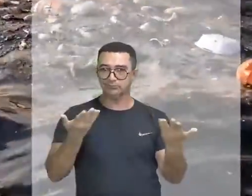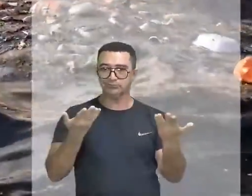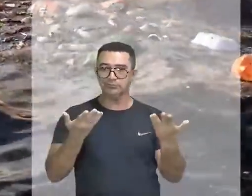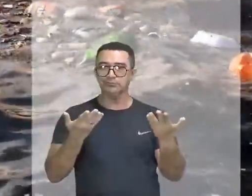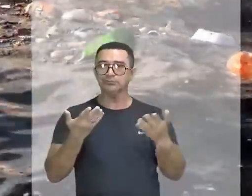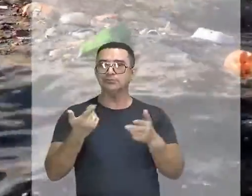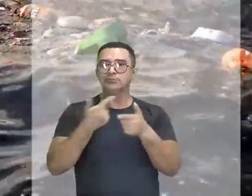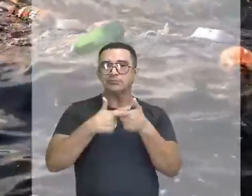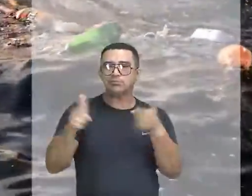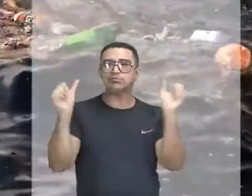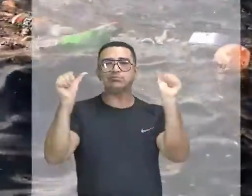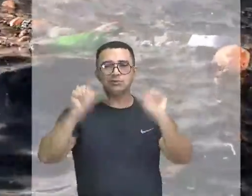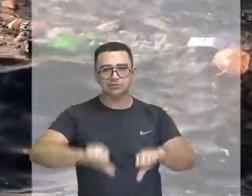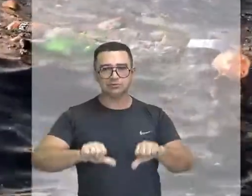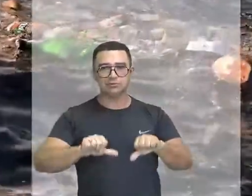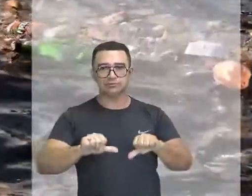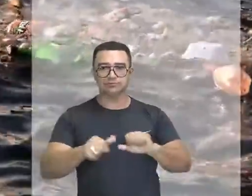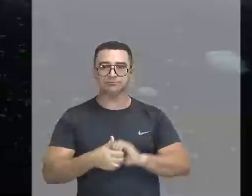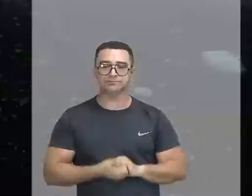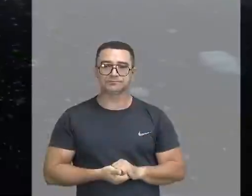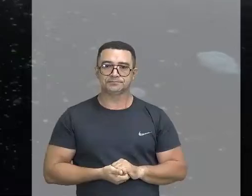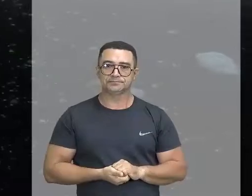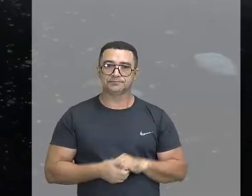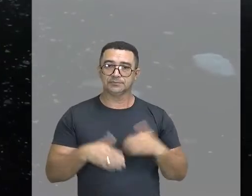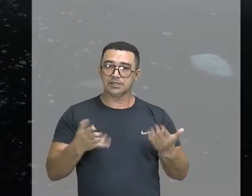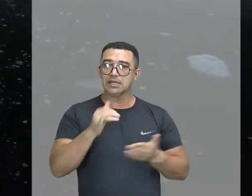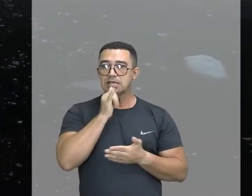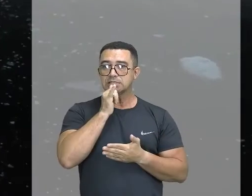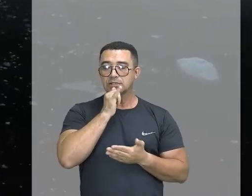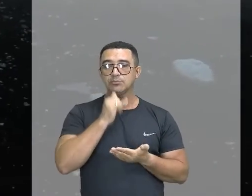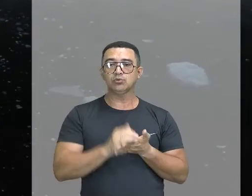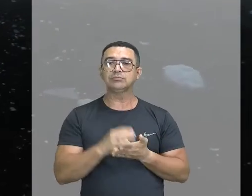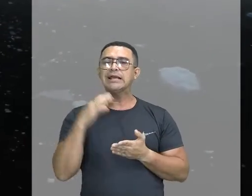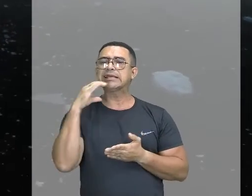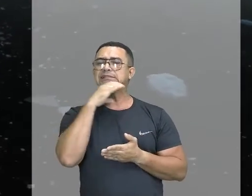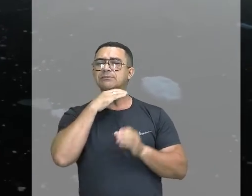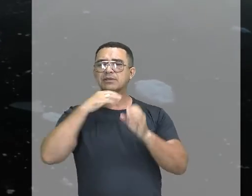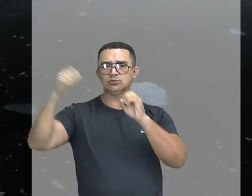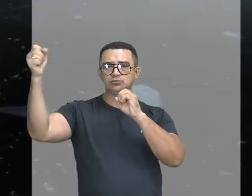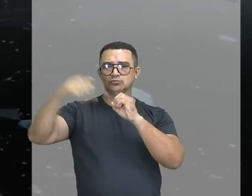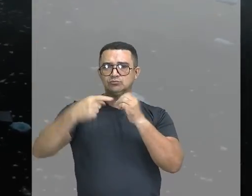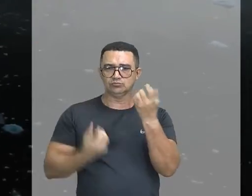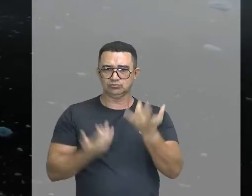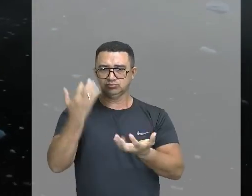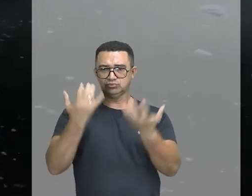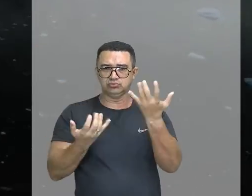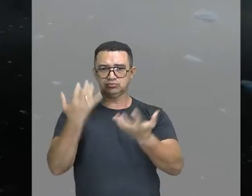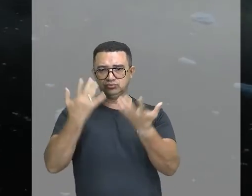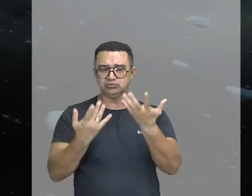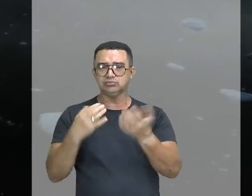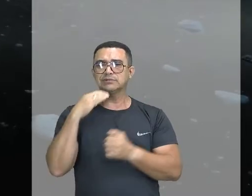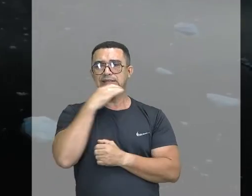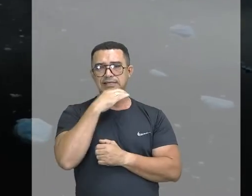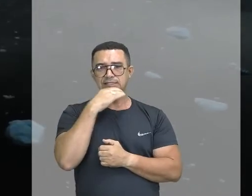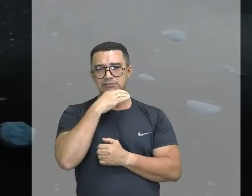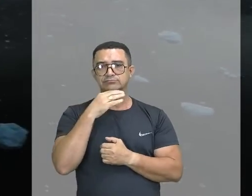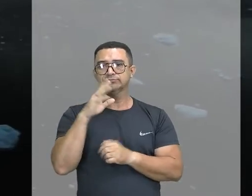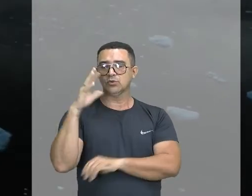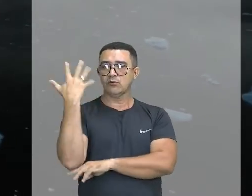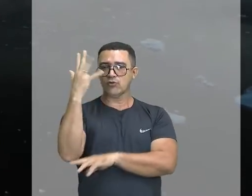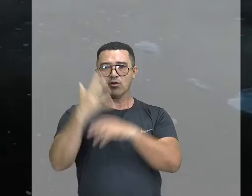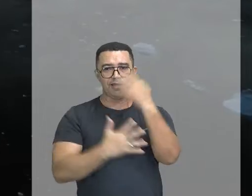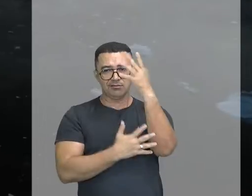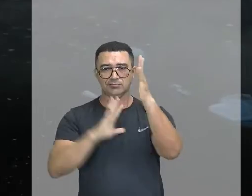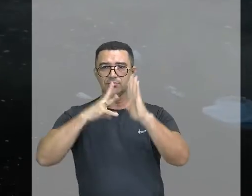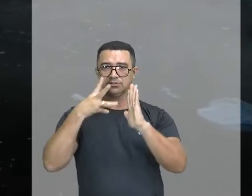a dinâmica climática em escala planetária. Um exemplo disso é o aquecimento global, que afeta diretamente a floresta amazônica, que